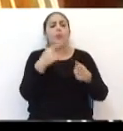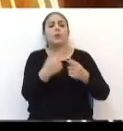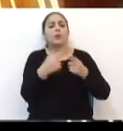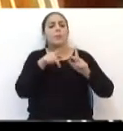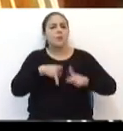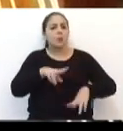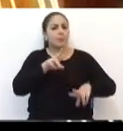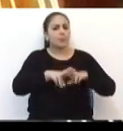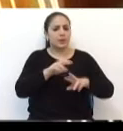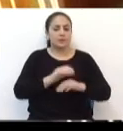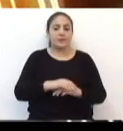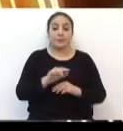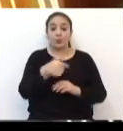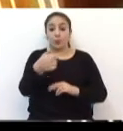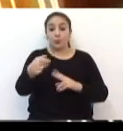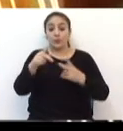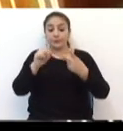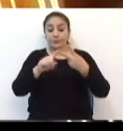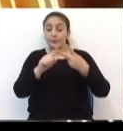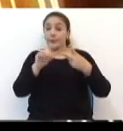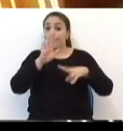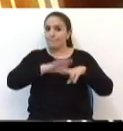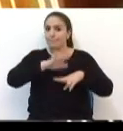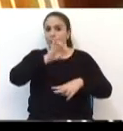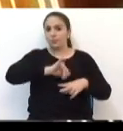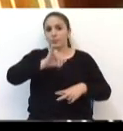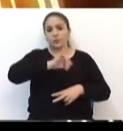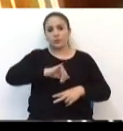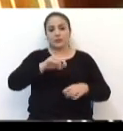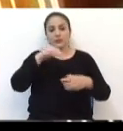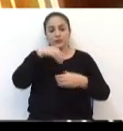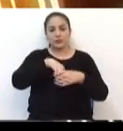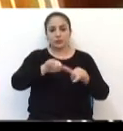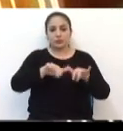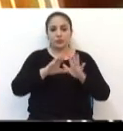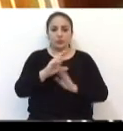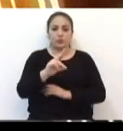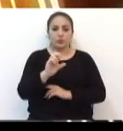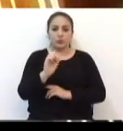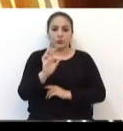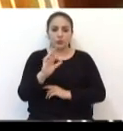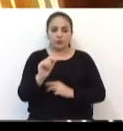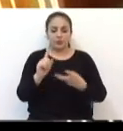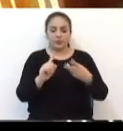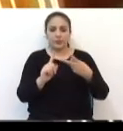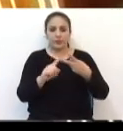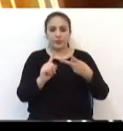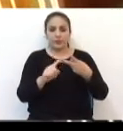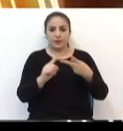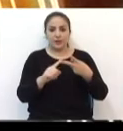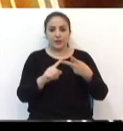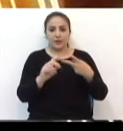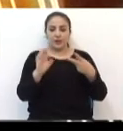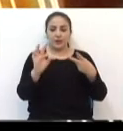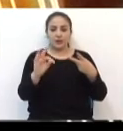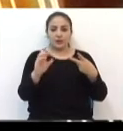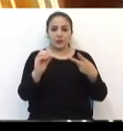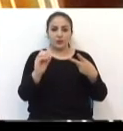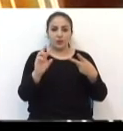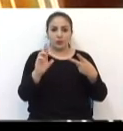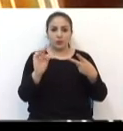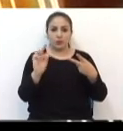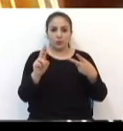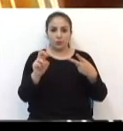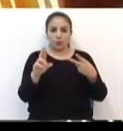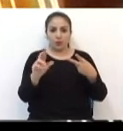ficar preso, e uma segunda questão que é a mais importante dentro da audiência de custódia, que é a questão da tortura policial. Muitas